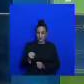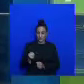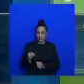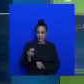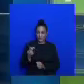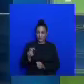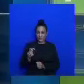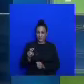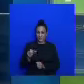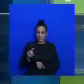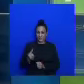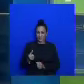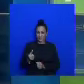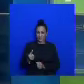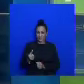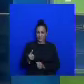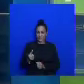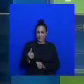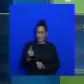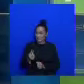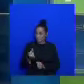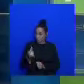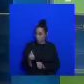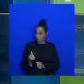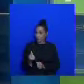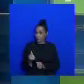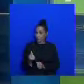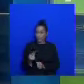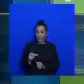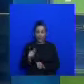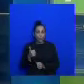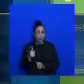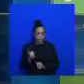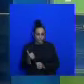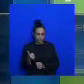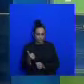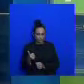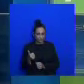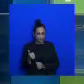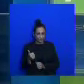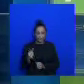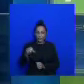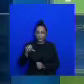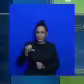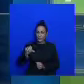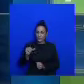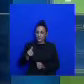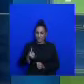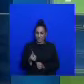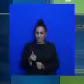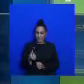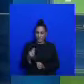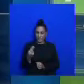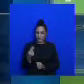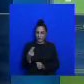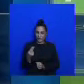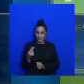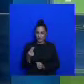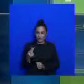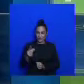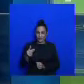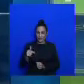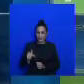68, 56, 61, 11, 96,